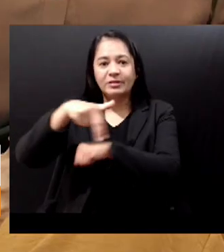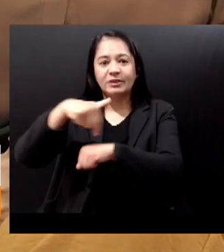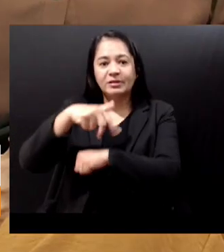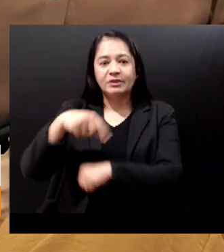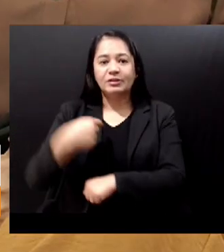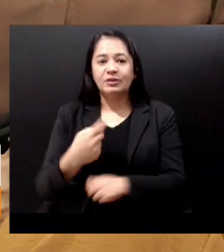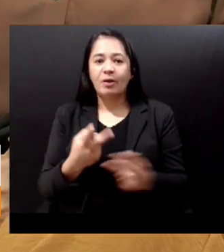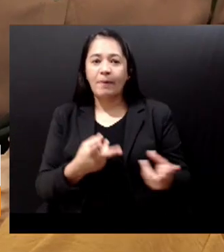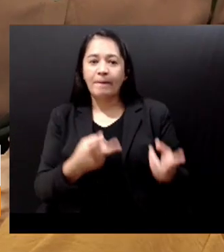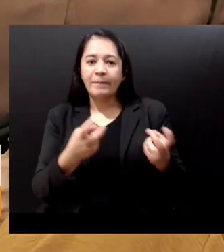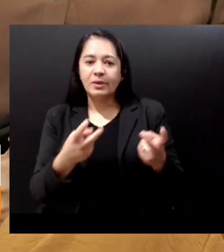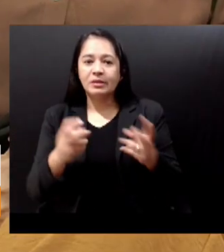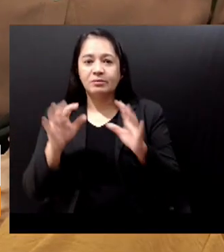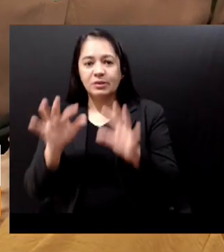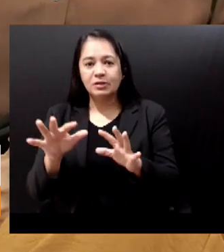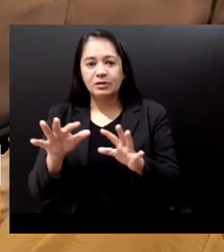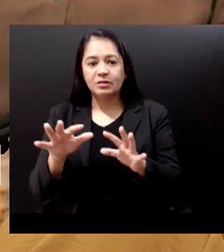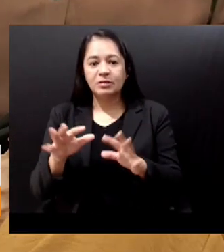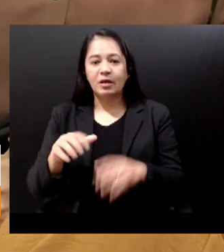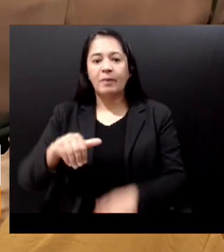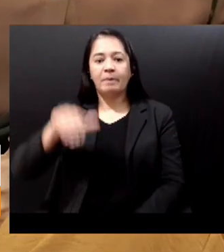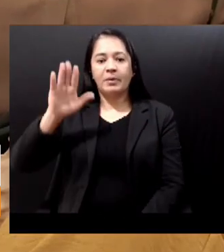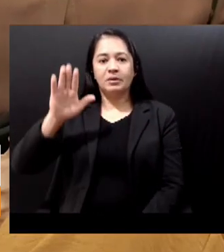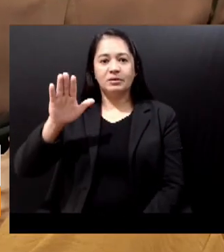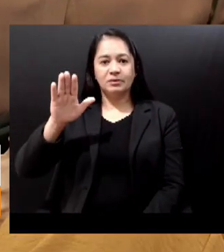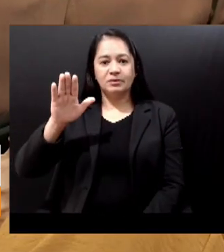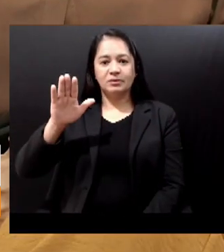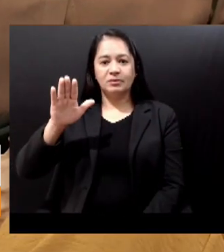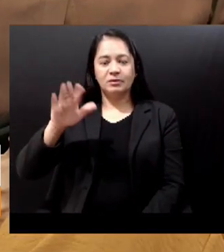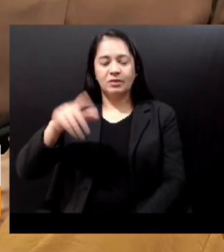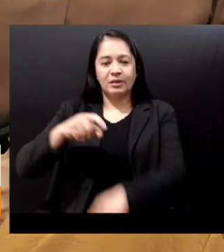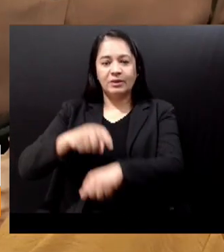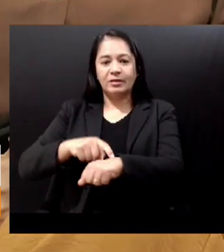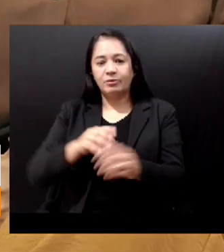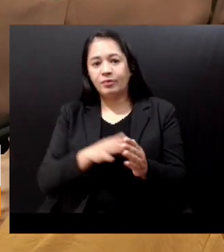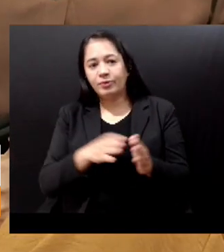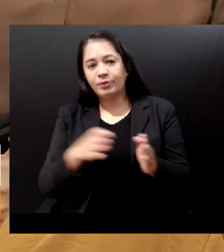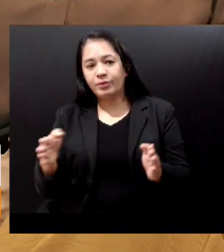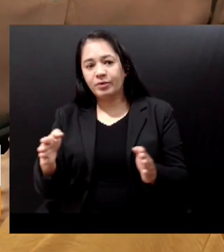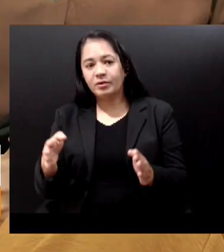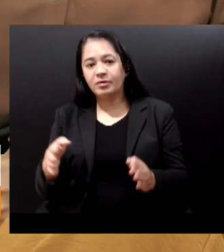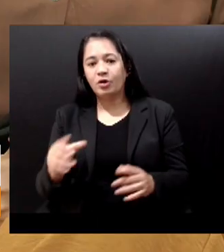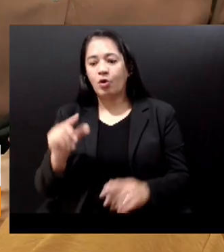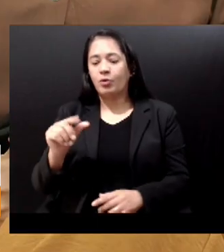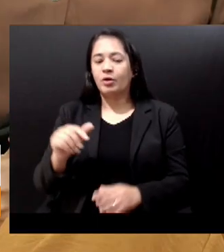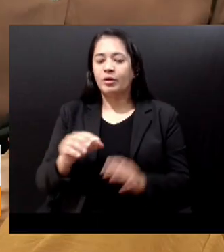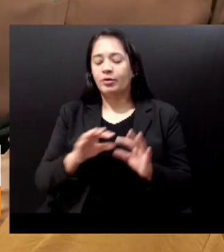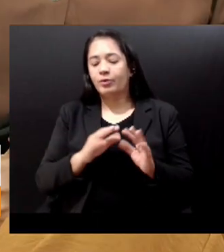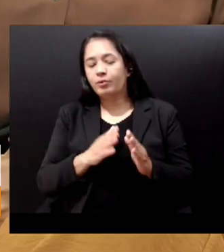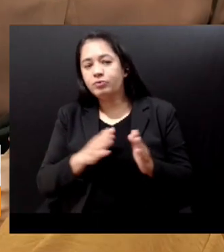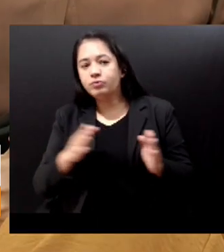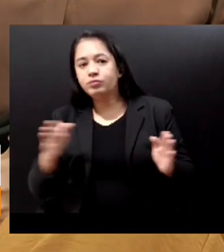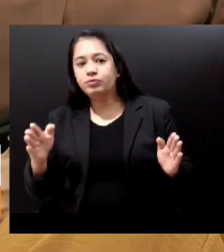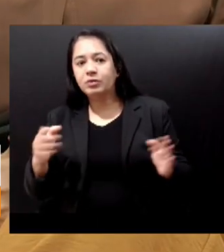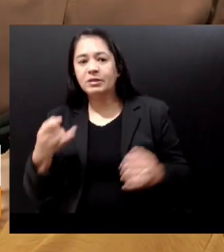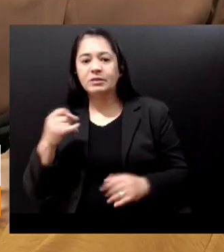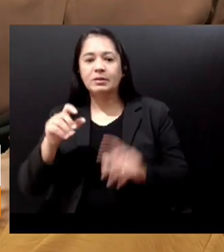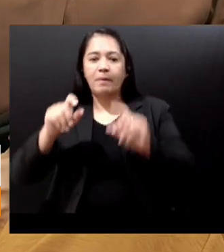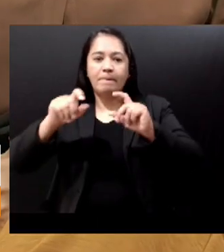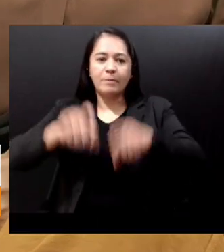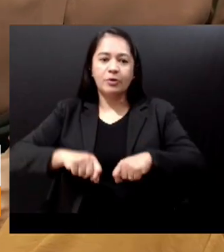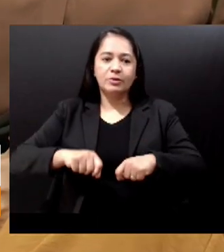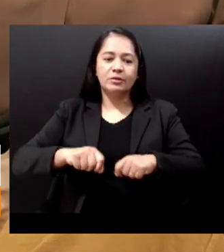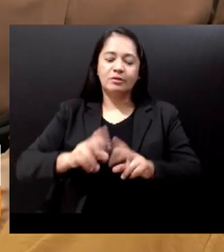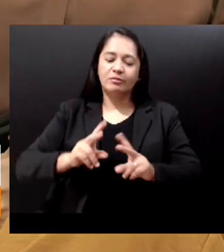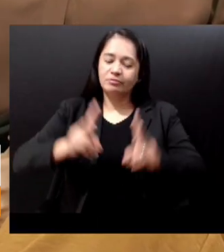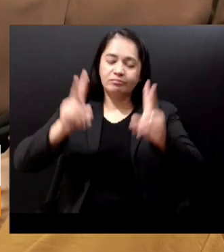isso tenha mais, tempo de duração, ele seja um pouquinho mais longo ou, se possível, aí duradouro até.